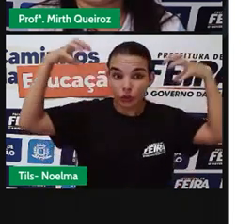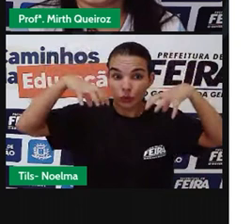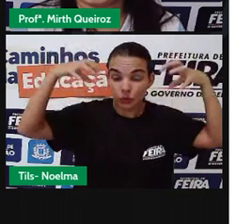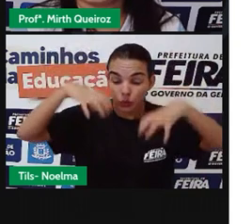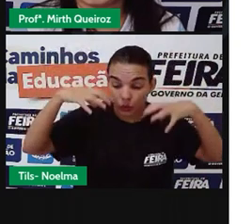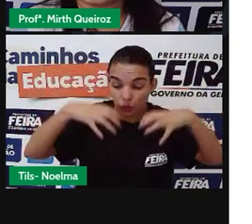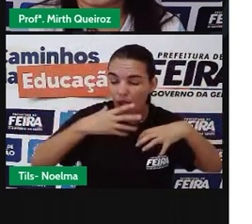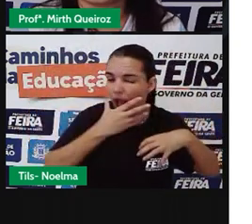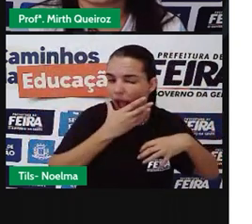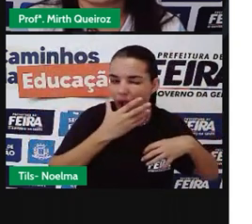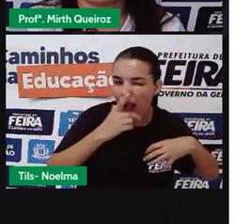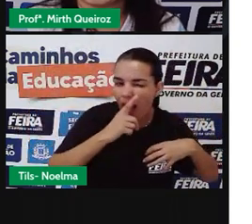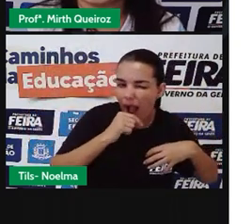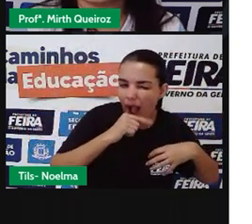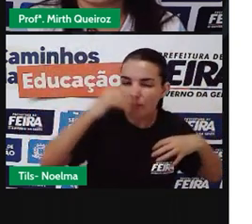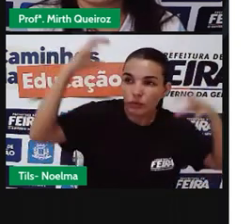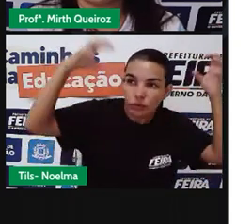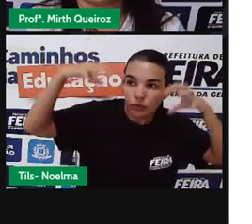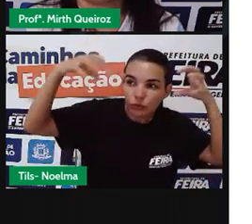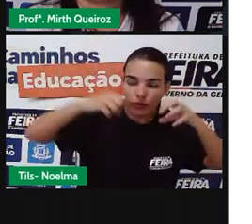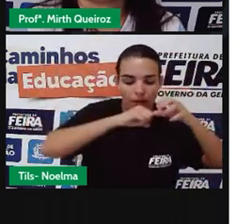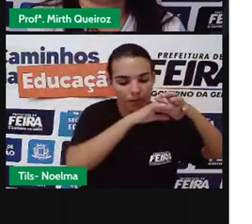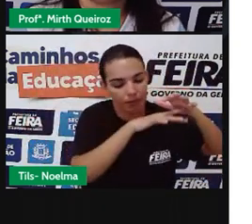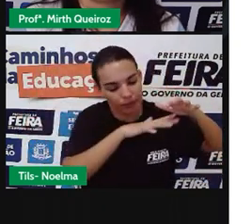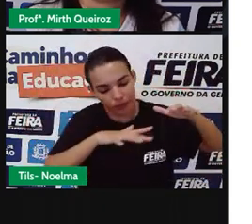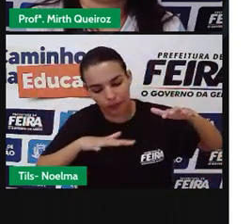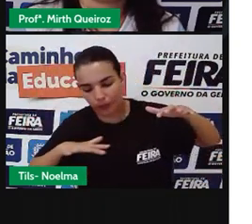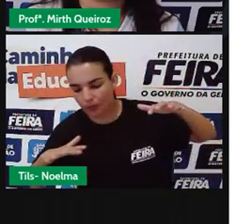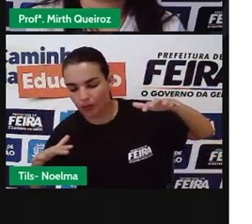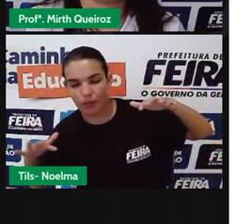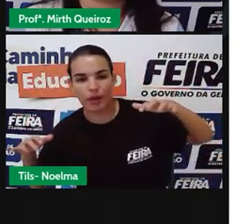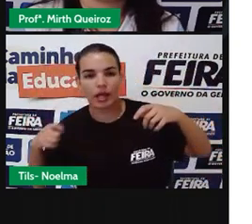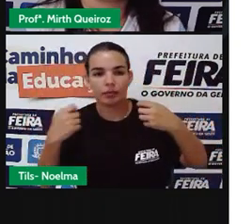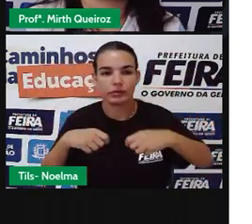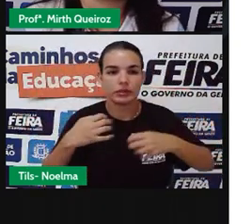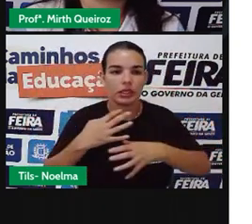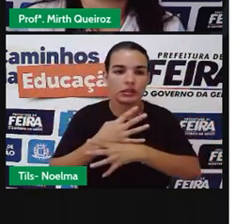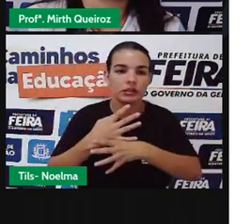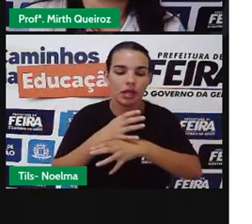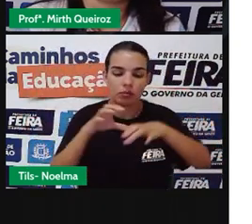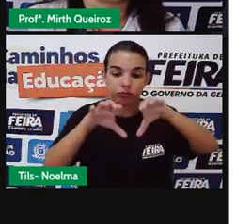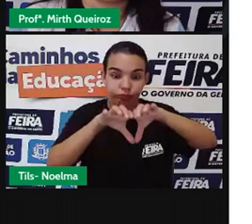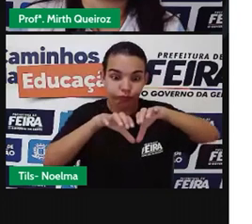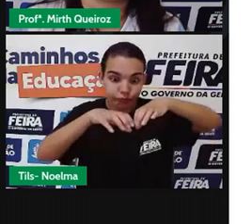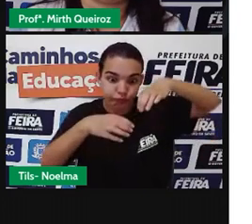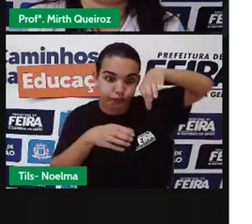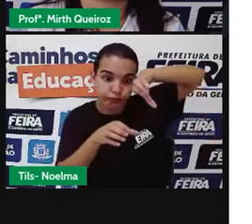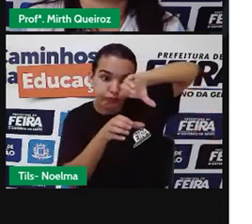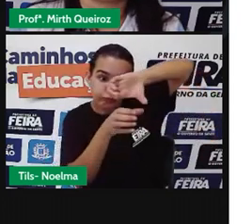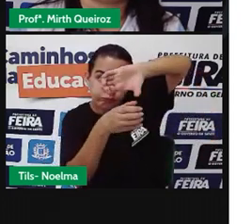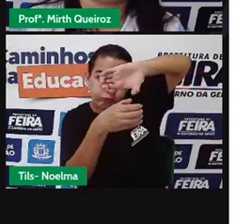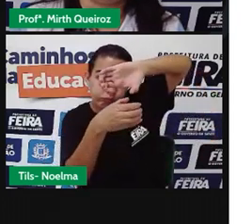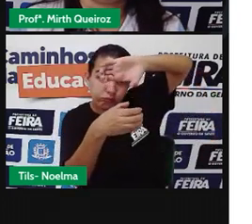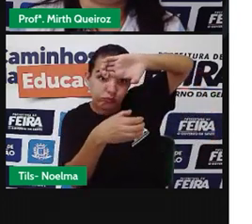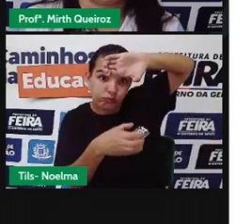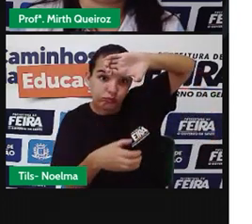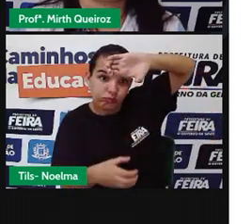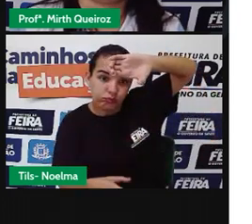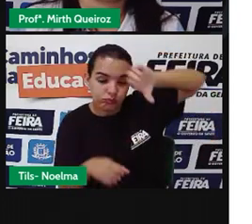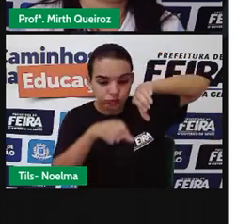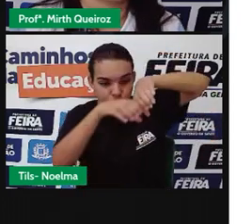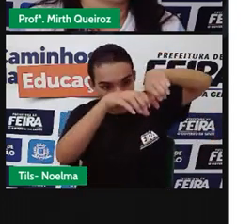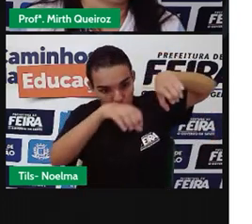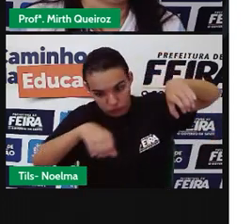é uma deles das águas pluviais urbanas né até que ela situações longe vai sair nessa água né